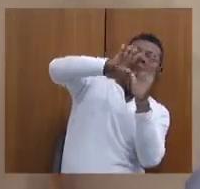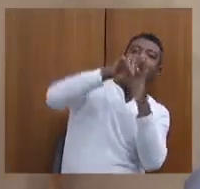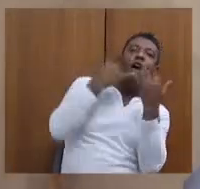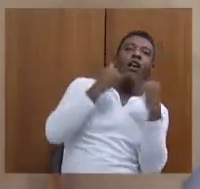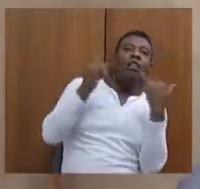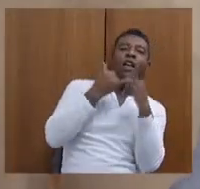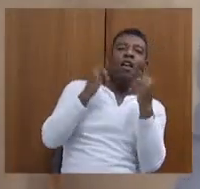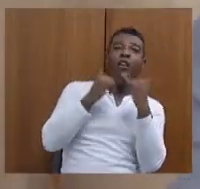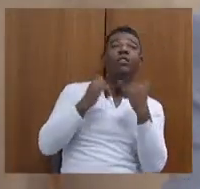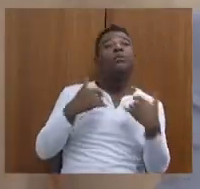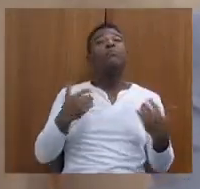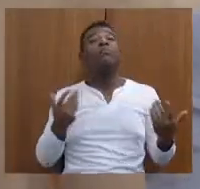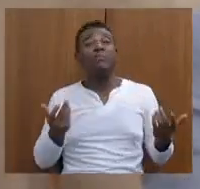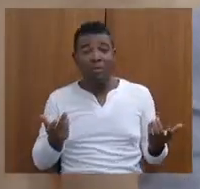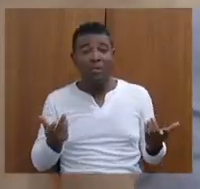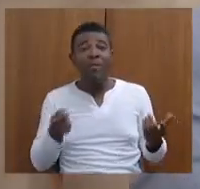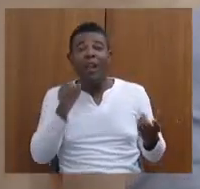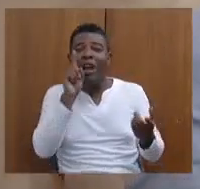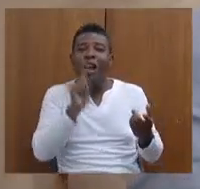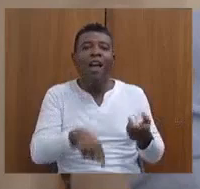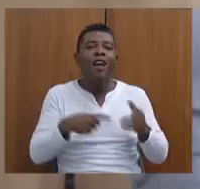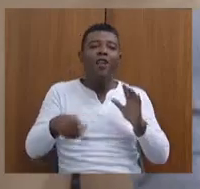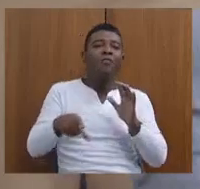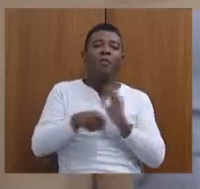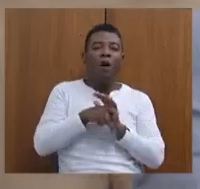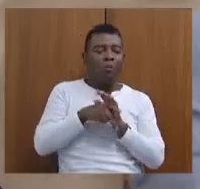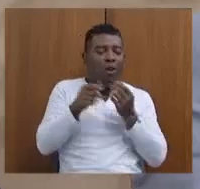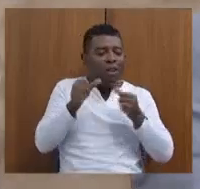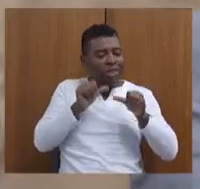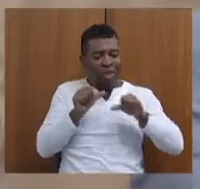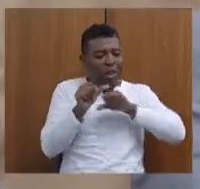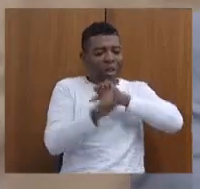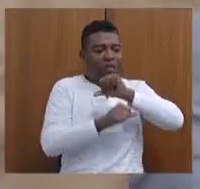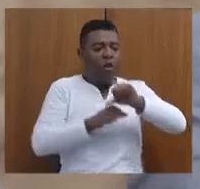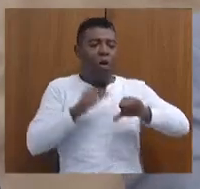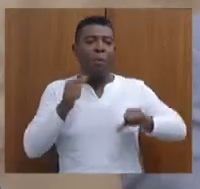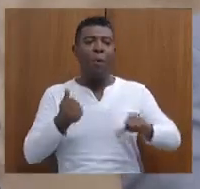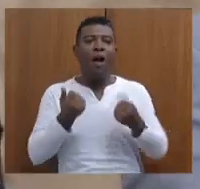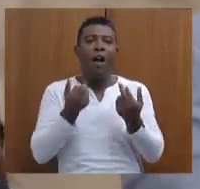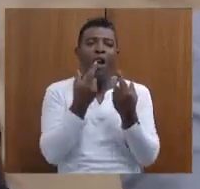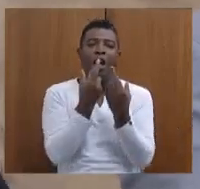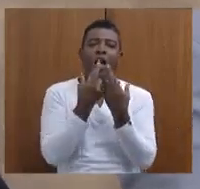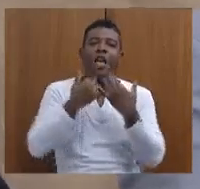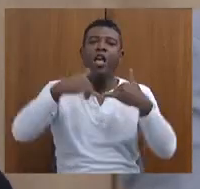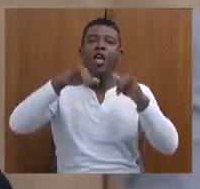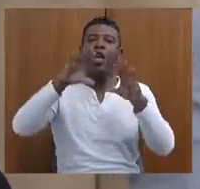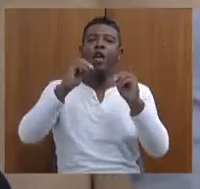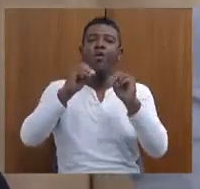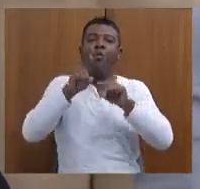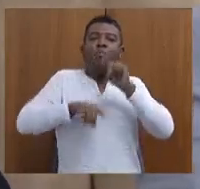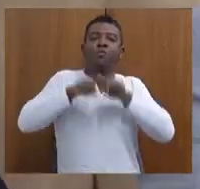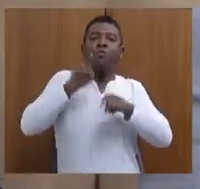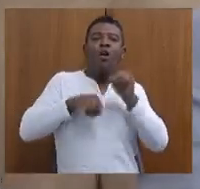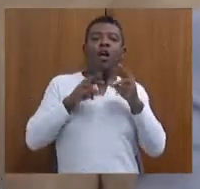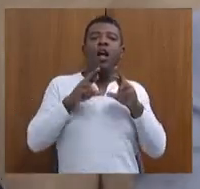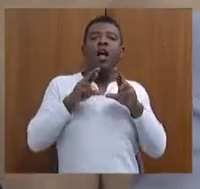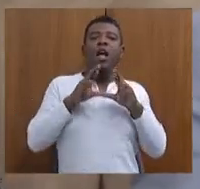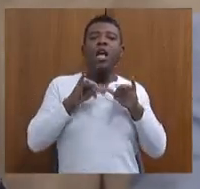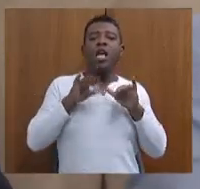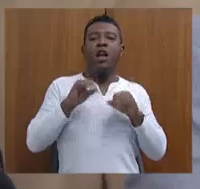é riqueza e prosperidade para os mineiros cidadãos mineiros que ali